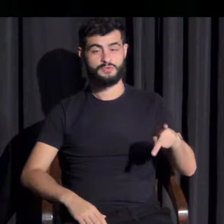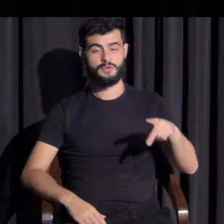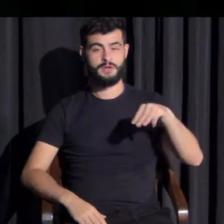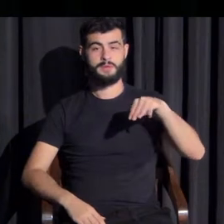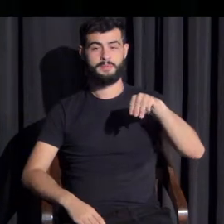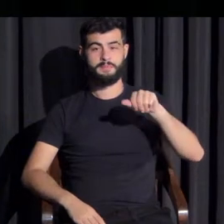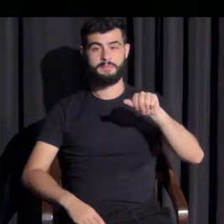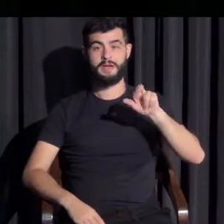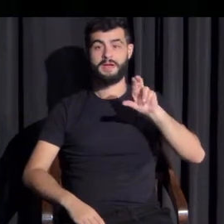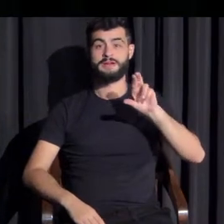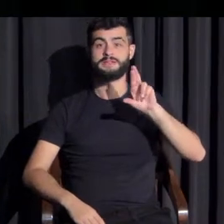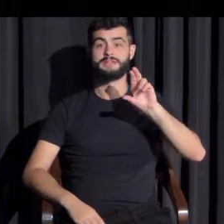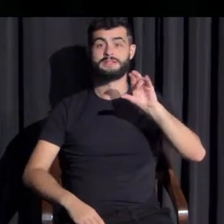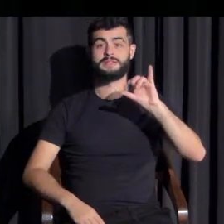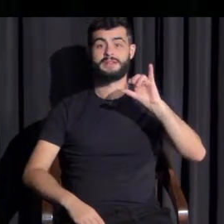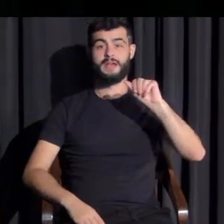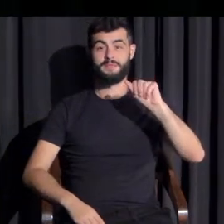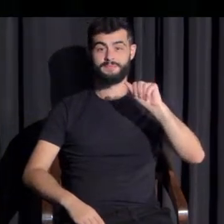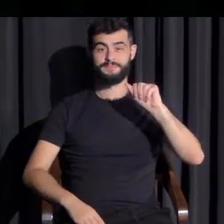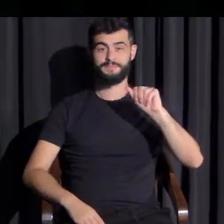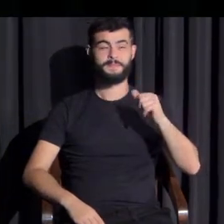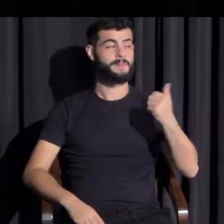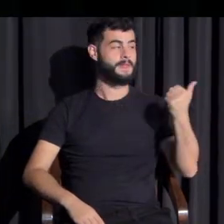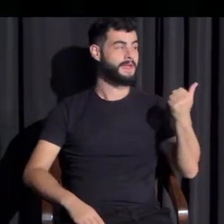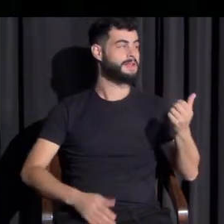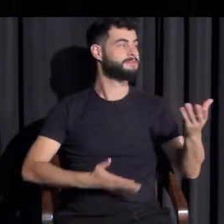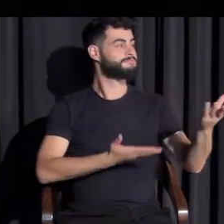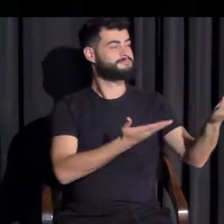a nossa mesa casa.